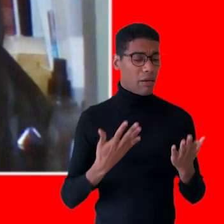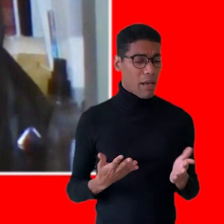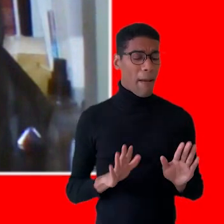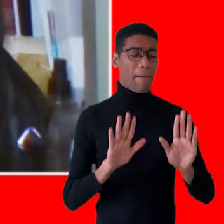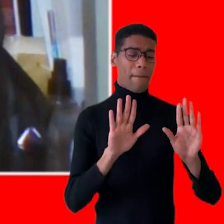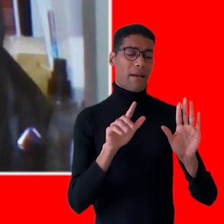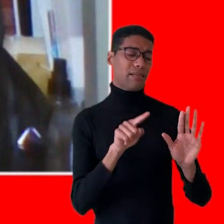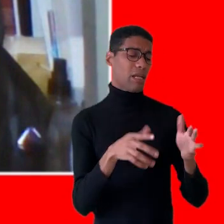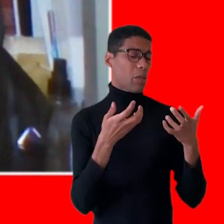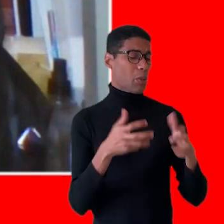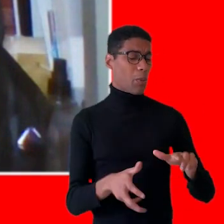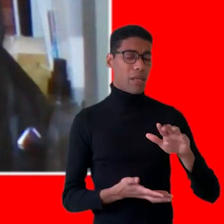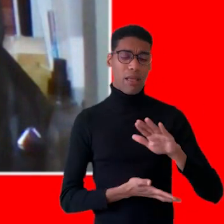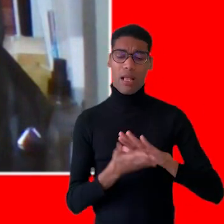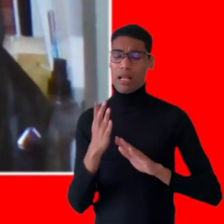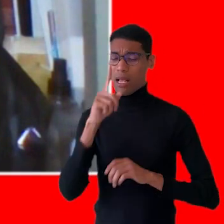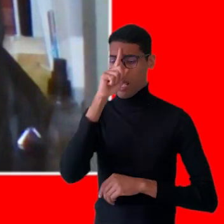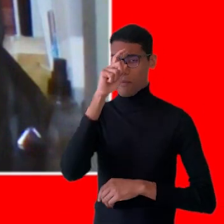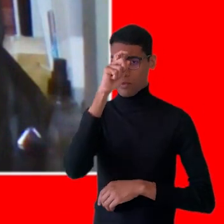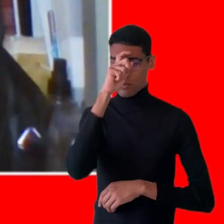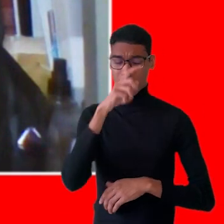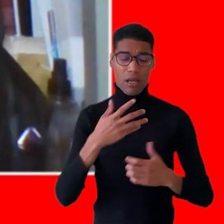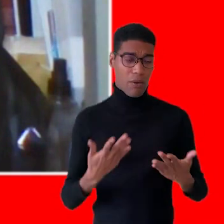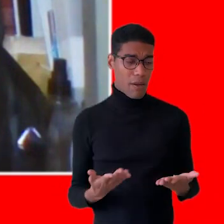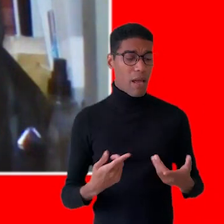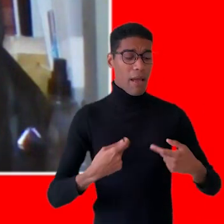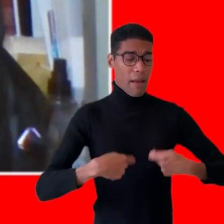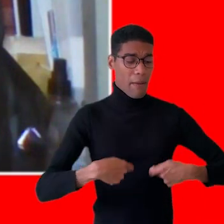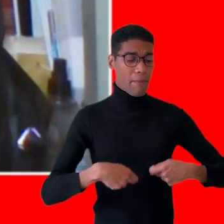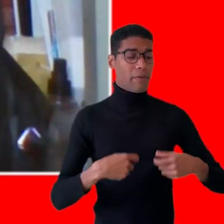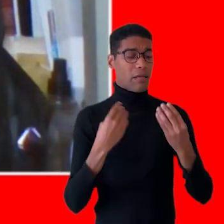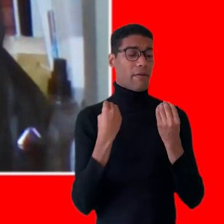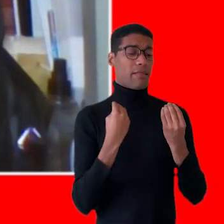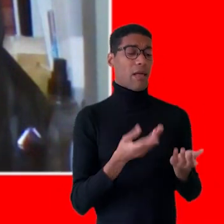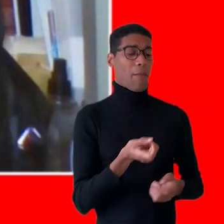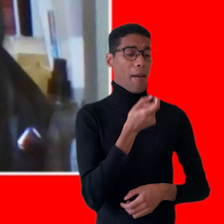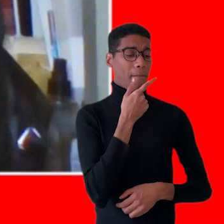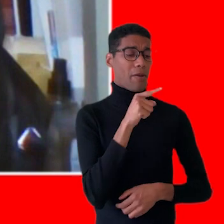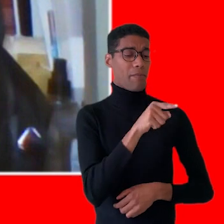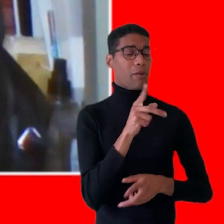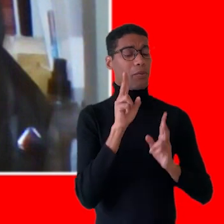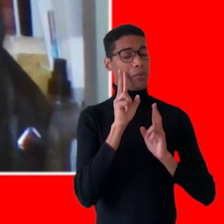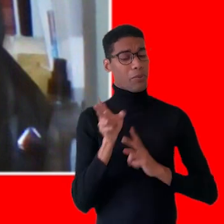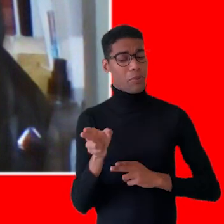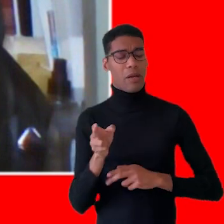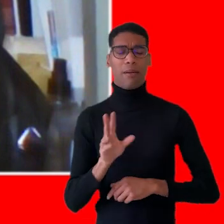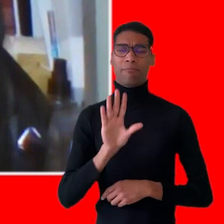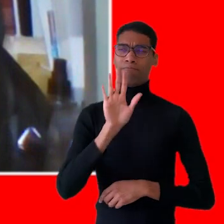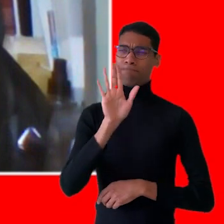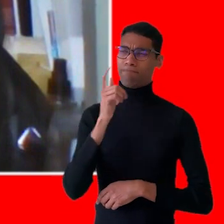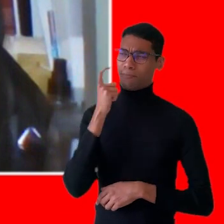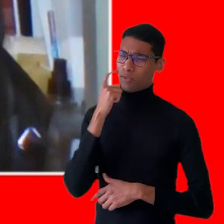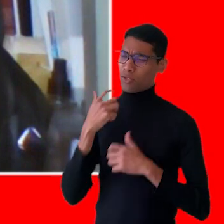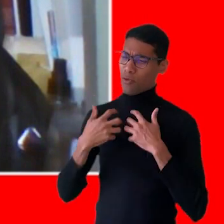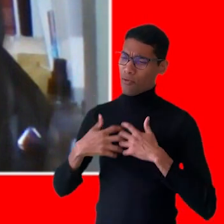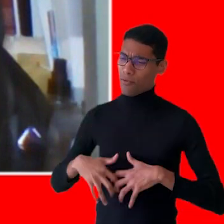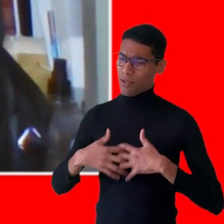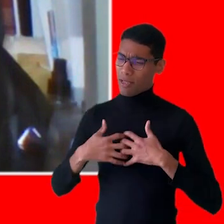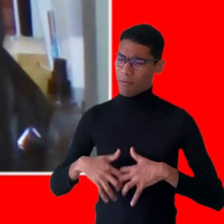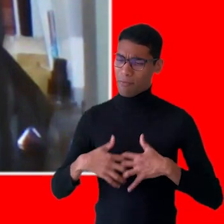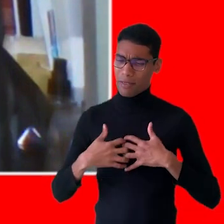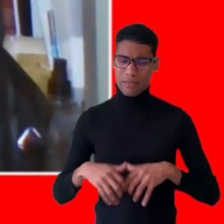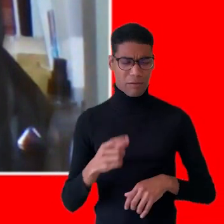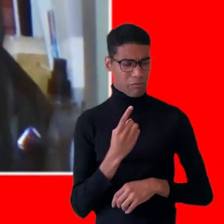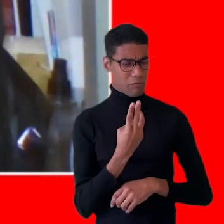atropelado, mas não queria ir para o hospital. E tivemos que dar nele um sossega-leão". Mas eu fiquei intrigado com